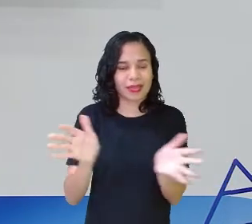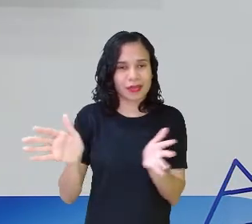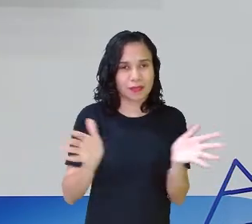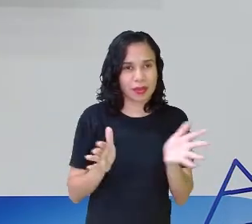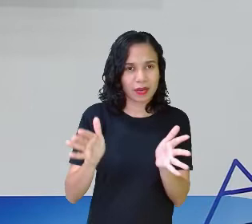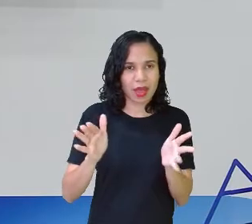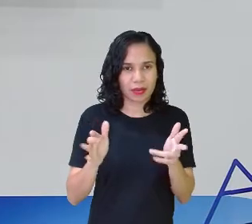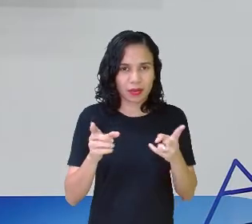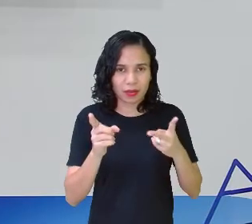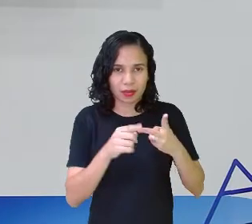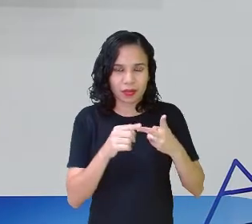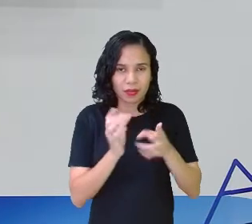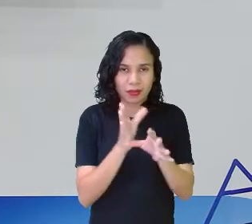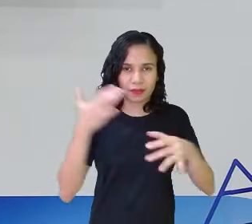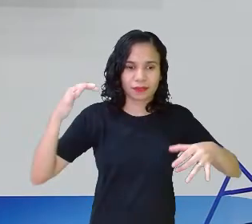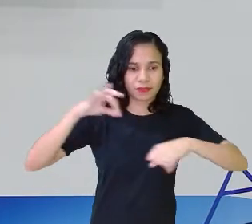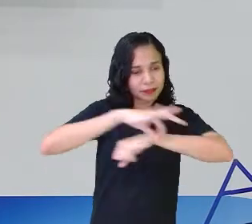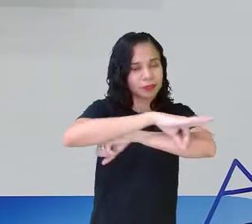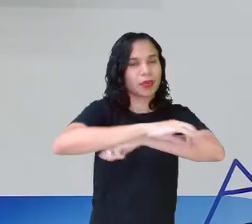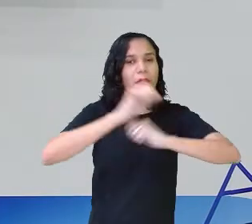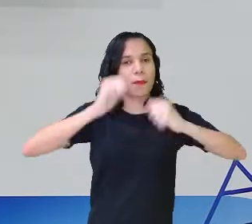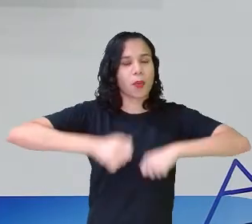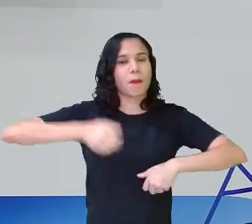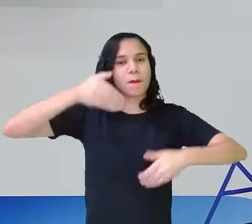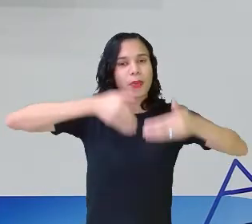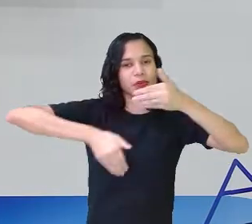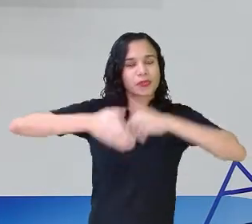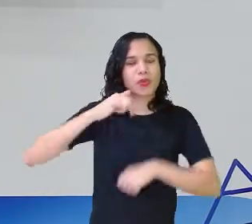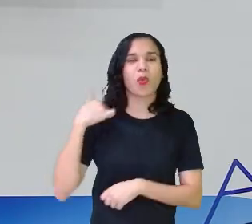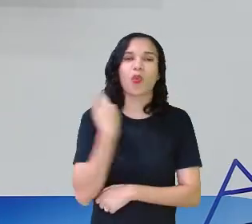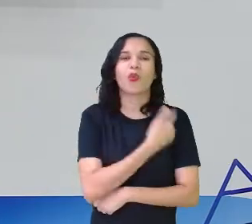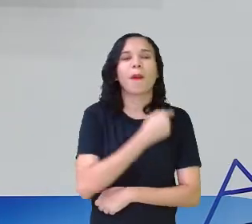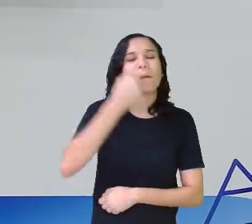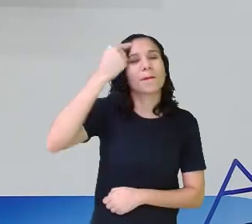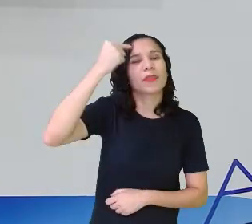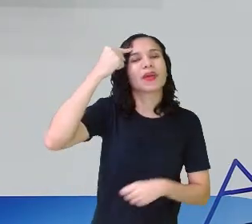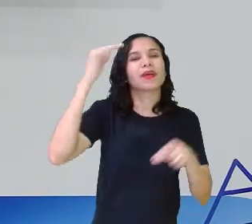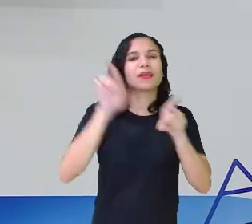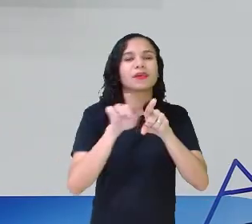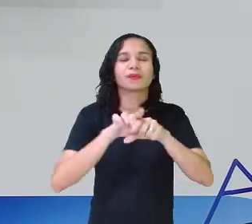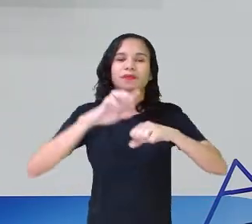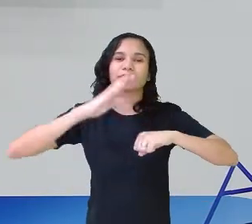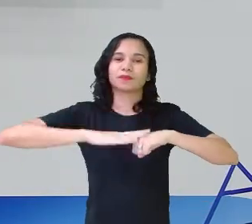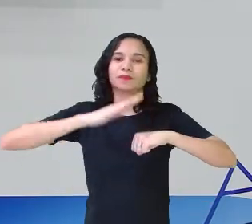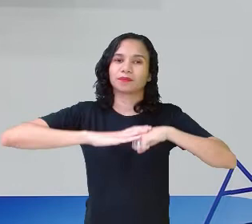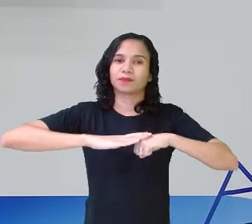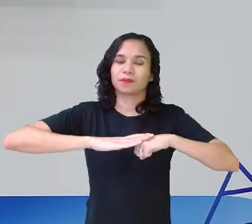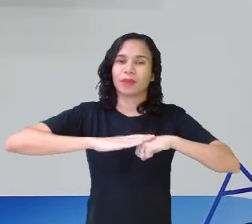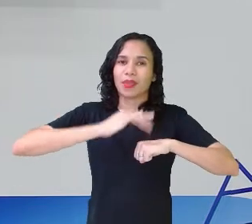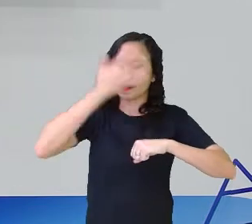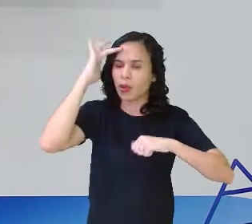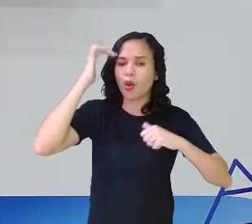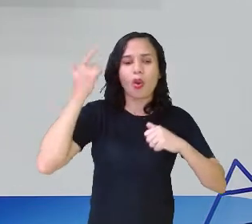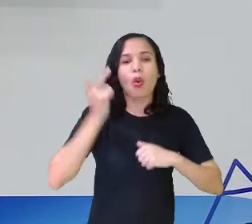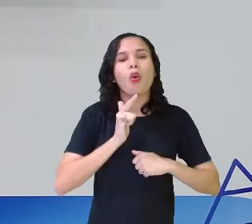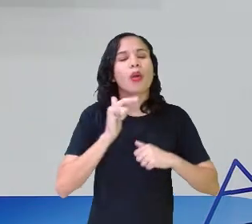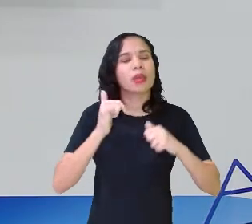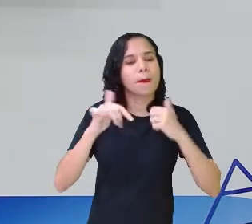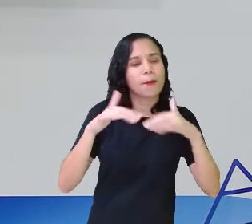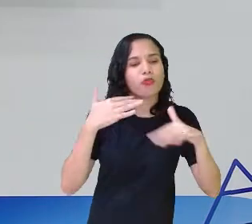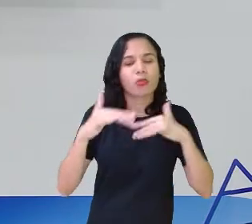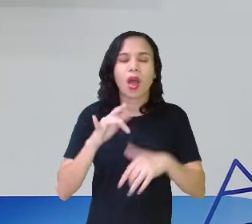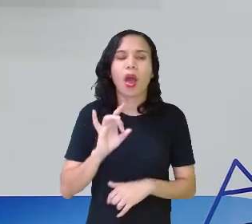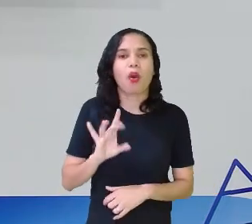ela propicia participação, mas a gente está pensando também em autonomia. Essas pessoas precisam ter autonomia.